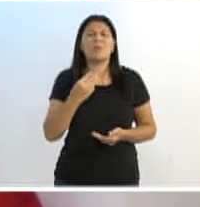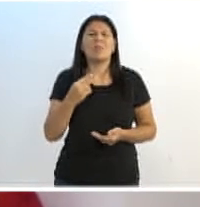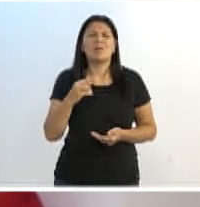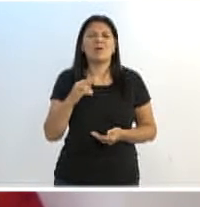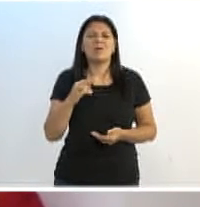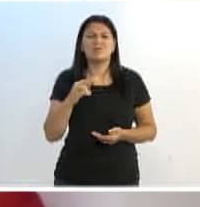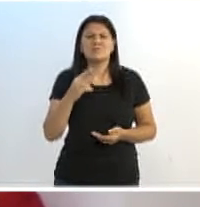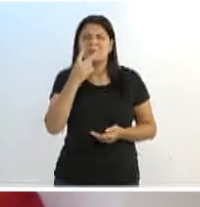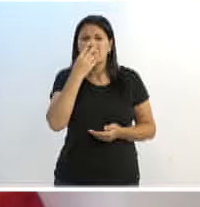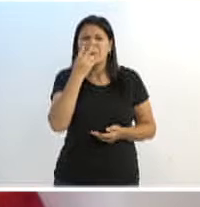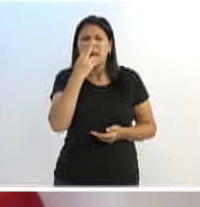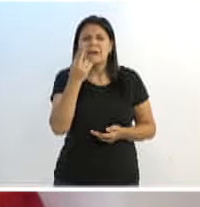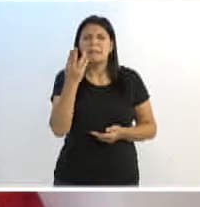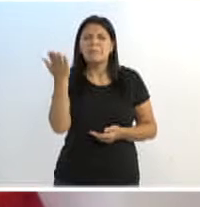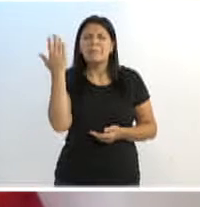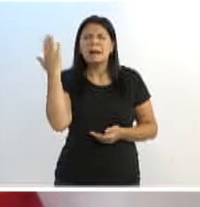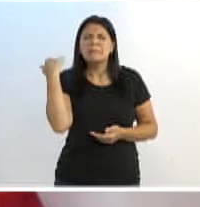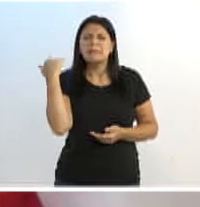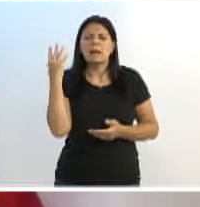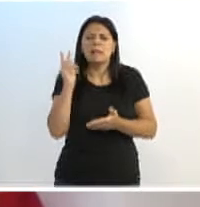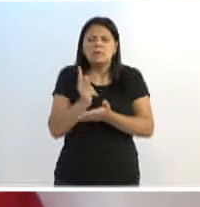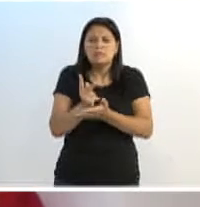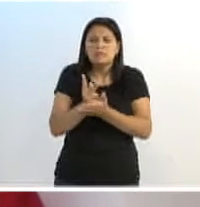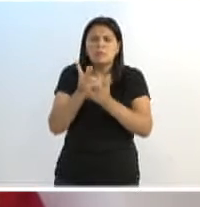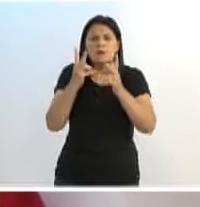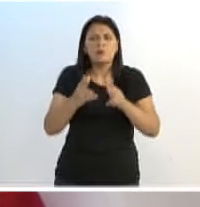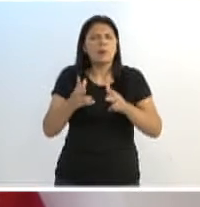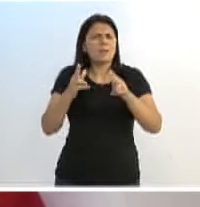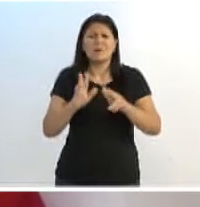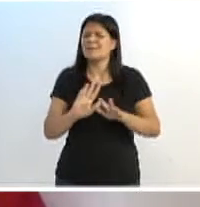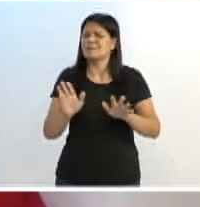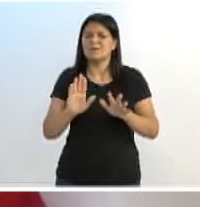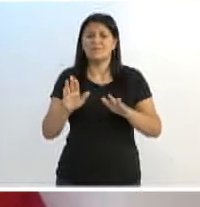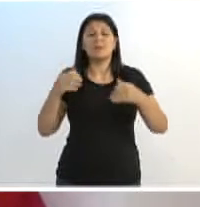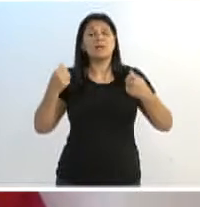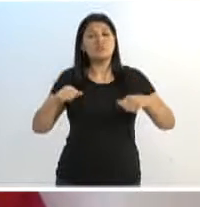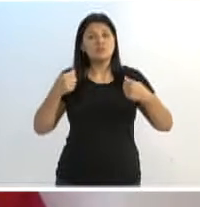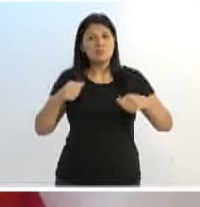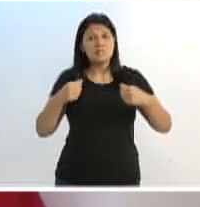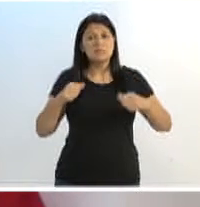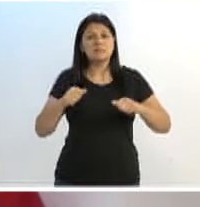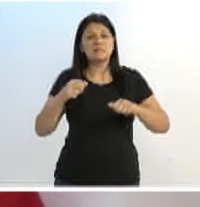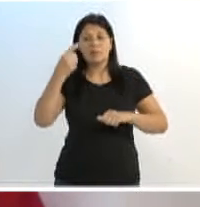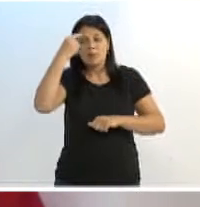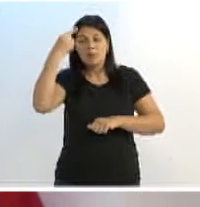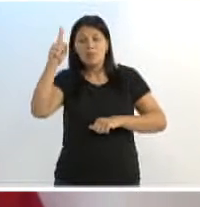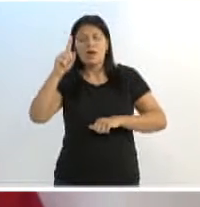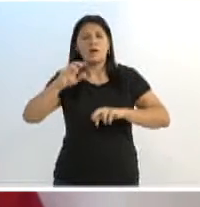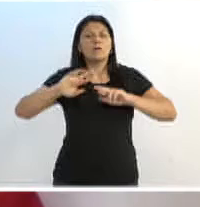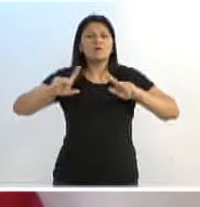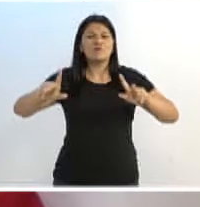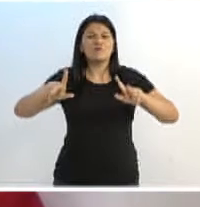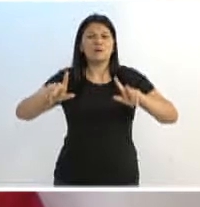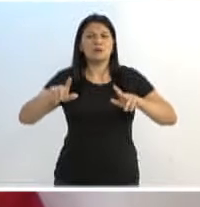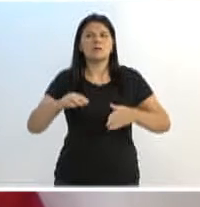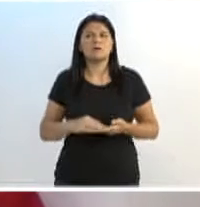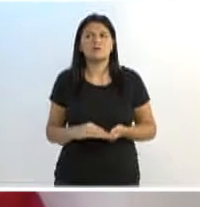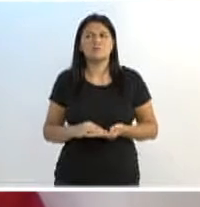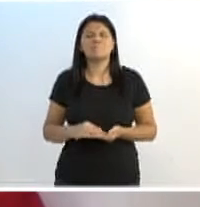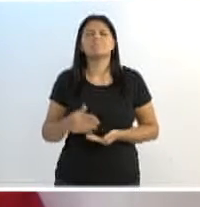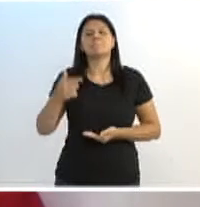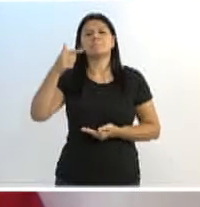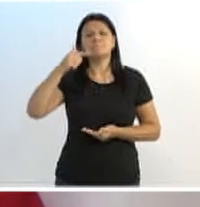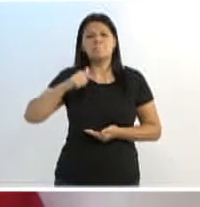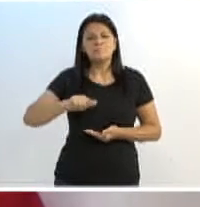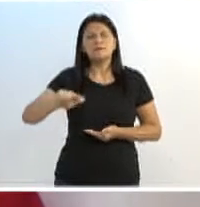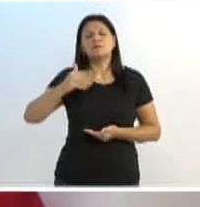ideias, infelizmente, estão travadas aqui na nossa cidade, sem resposta alguma do Poder Executivo de quando vai ser implementado. Então eu volto, peço ao líder